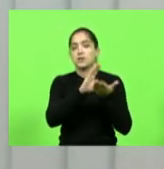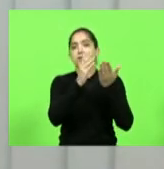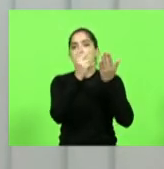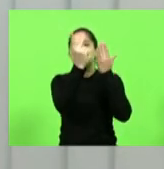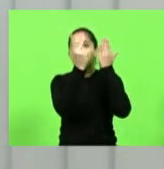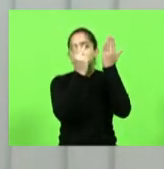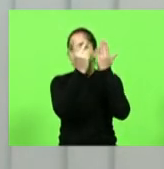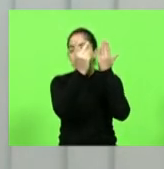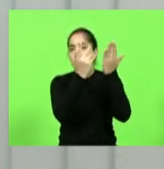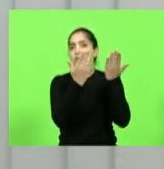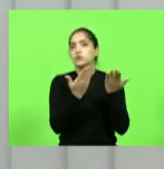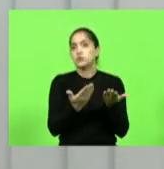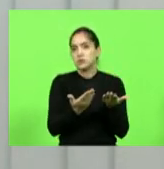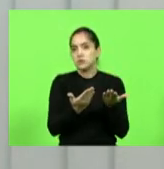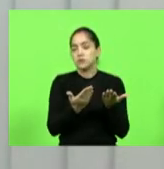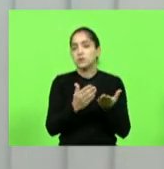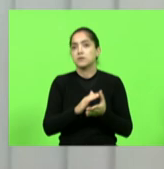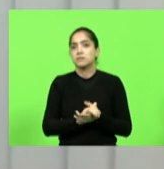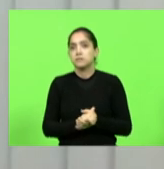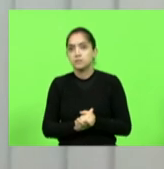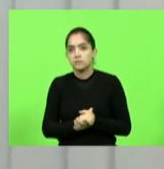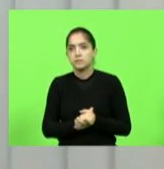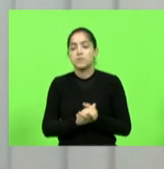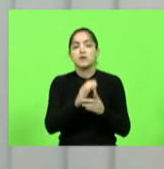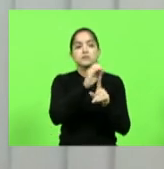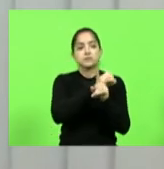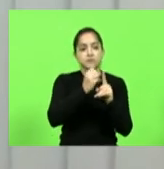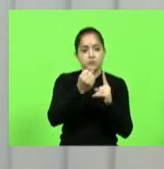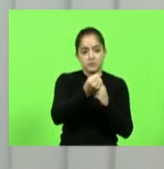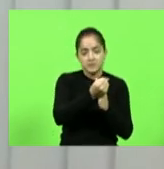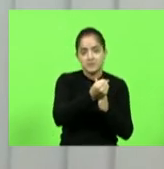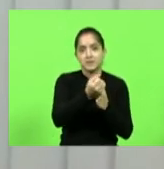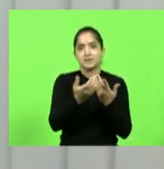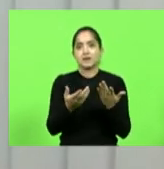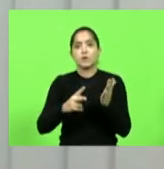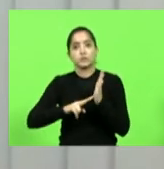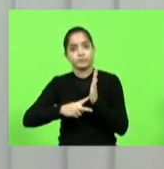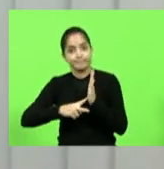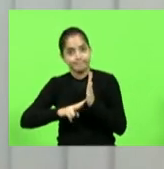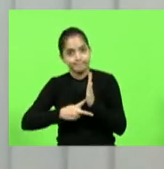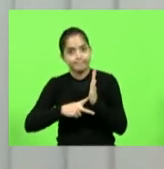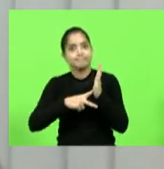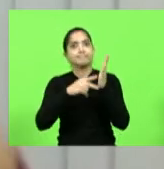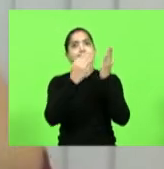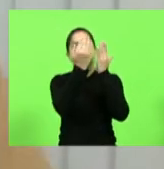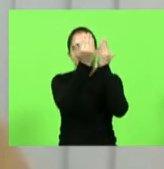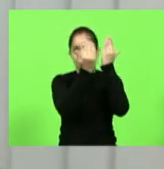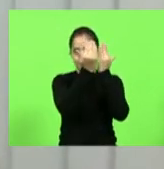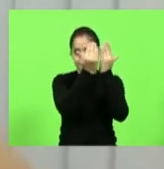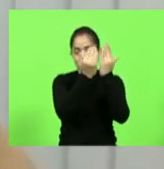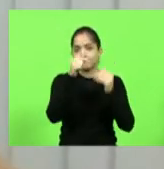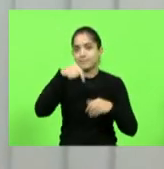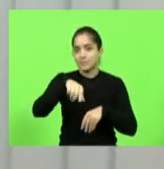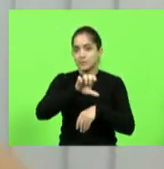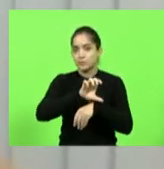do Conselho do Serviço Social, do Sindicato dos Psicólogos de Santa Catarina, e desde novembro